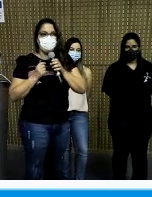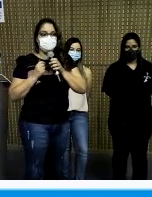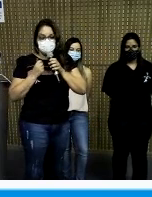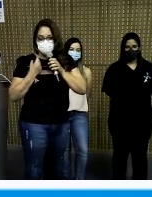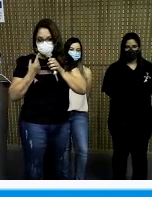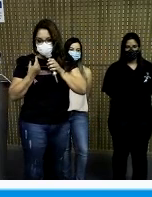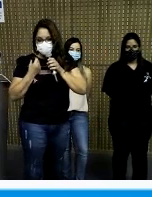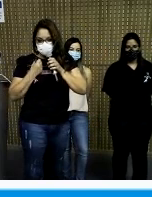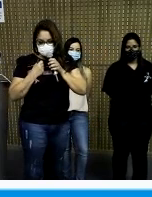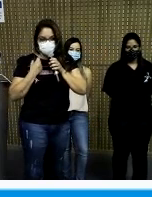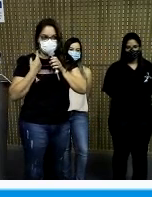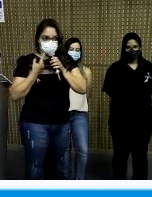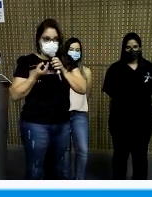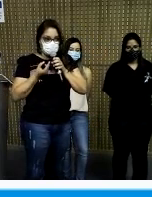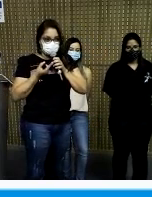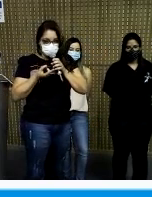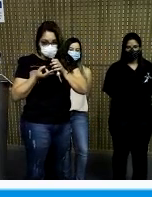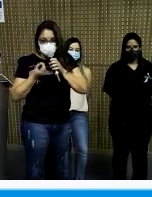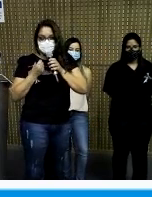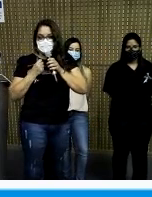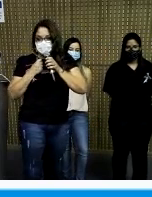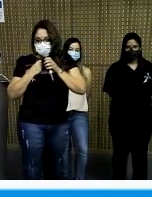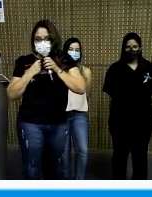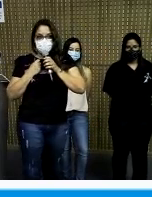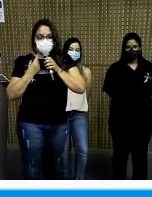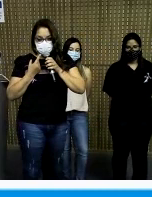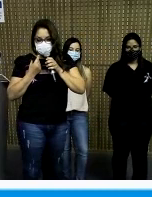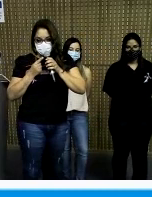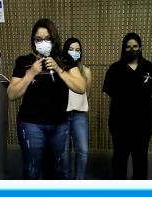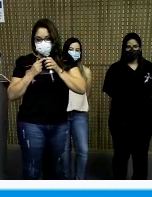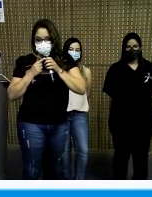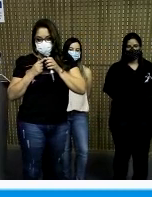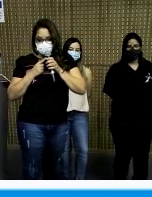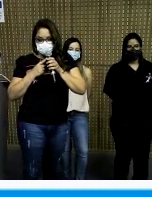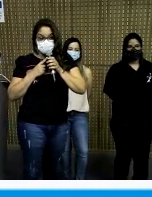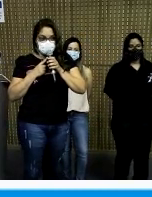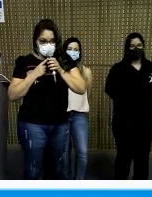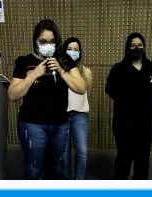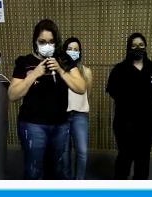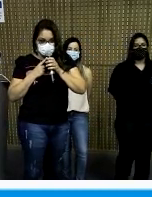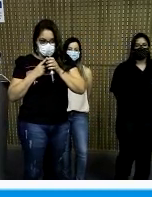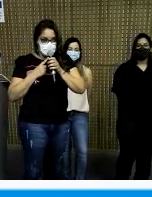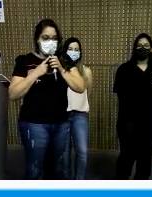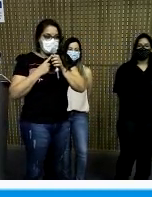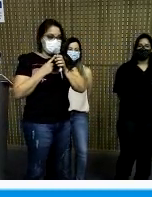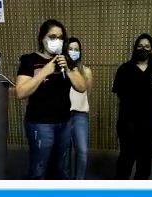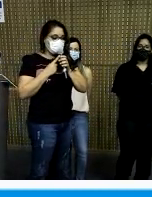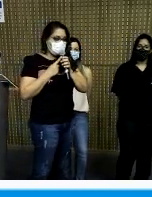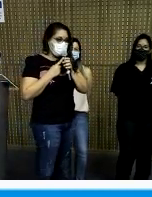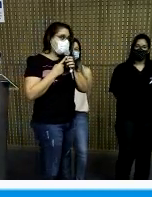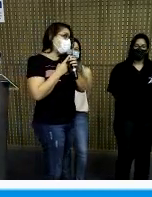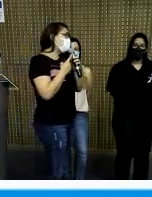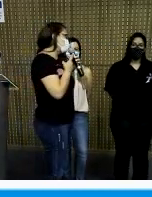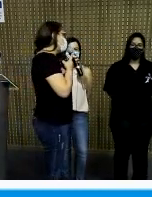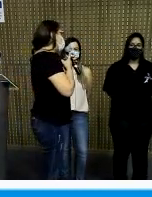risco. Então, em 2020 foi identificado 1, e no primeiro semestre de 2021, 5, tá? Desse